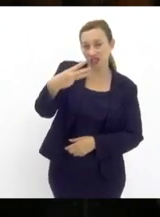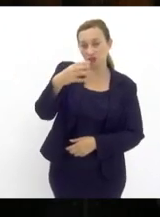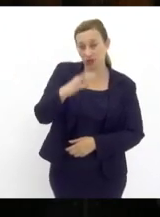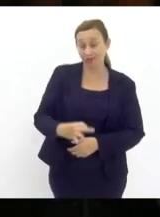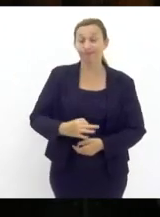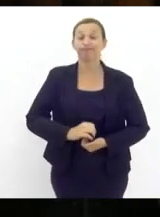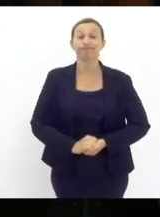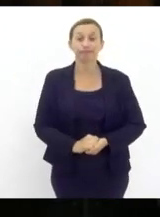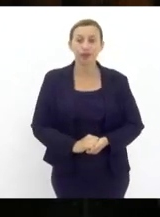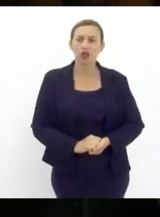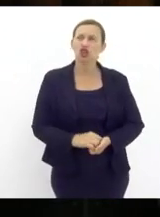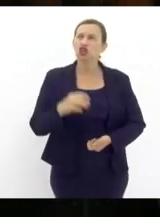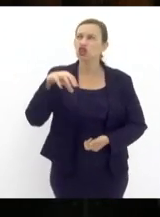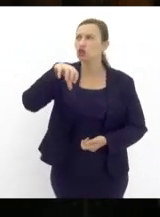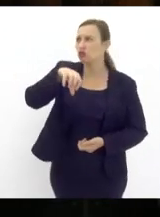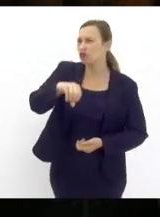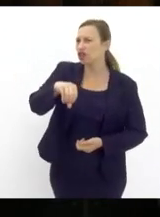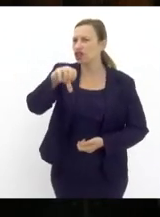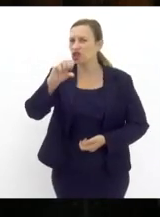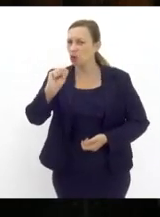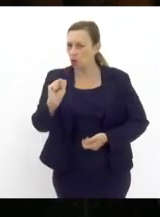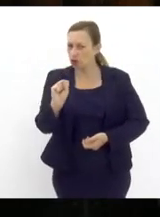de 98